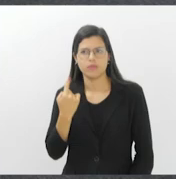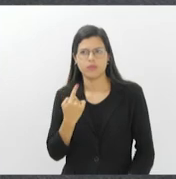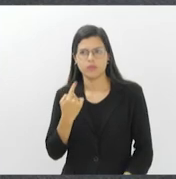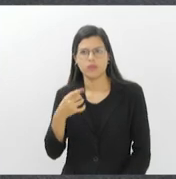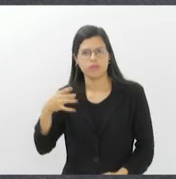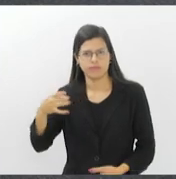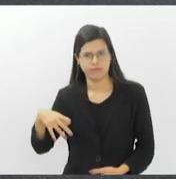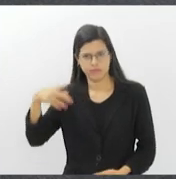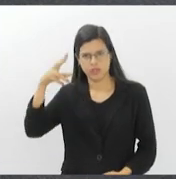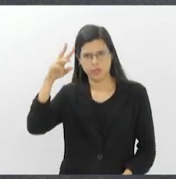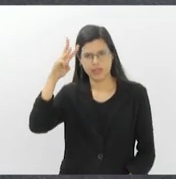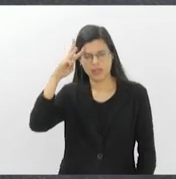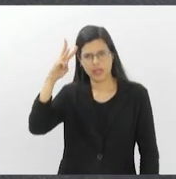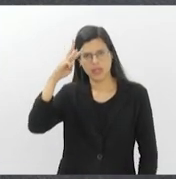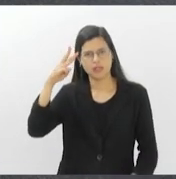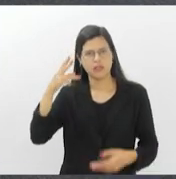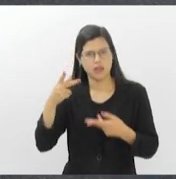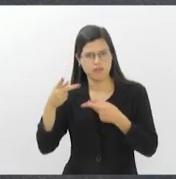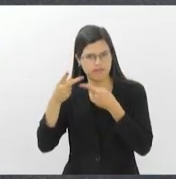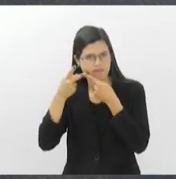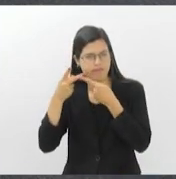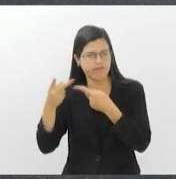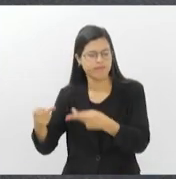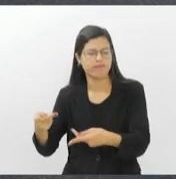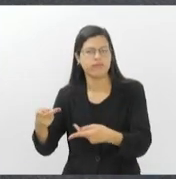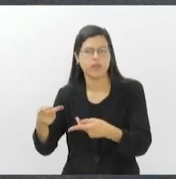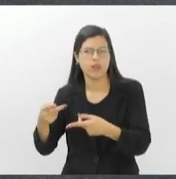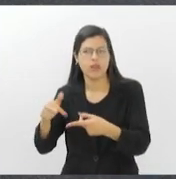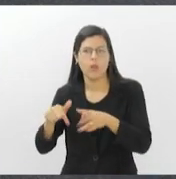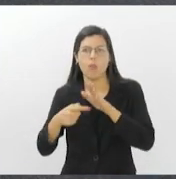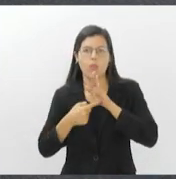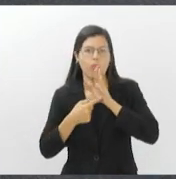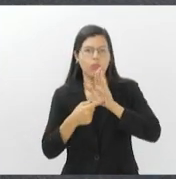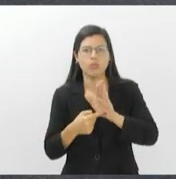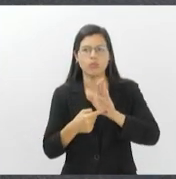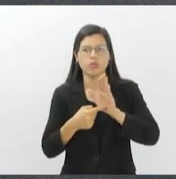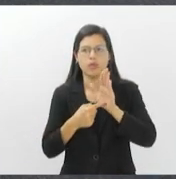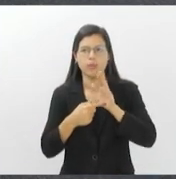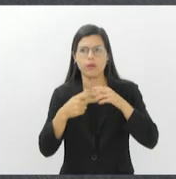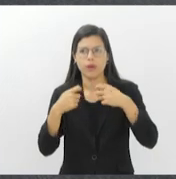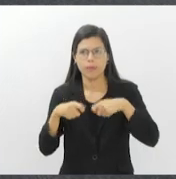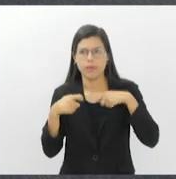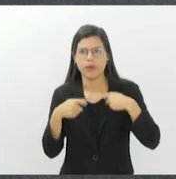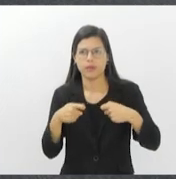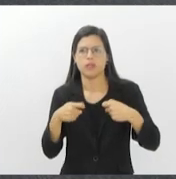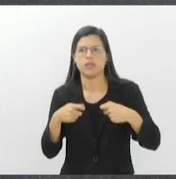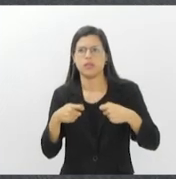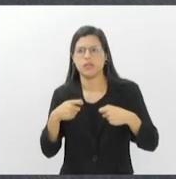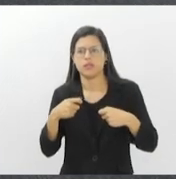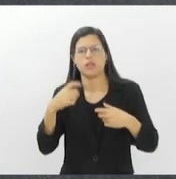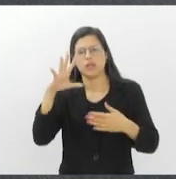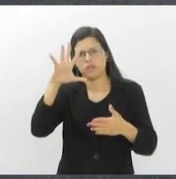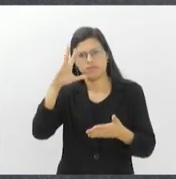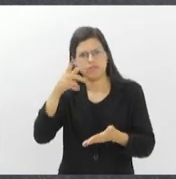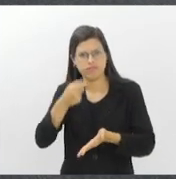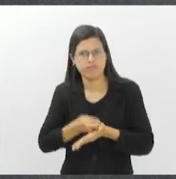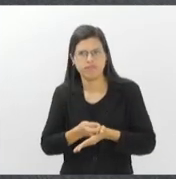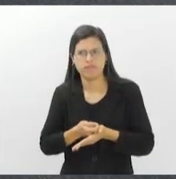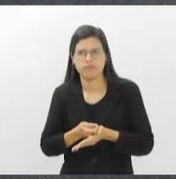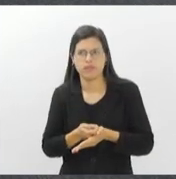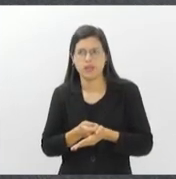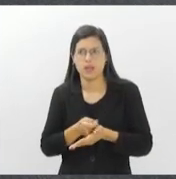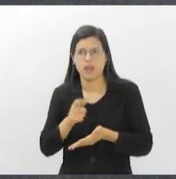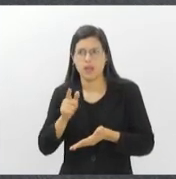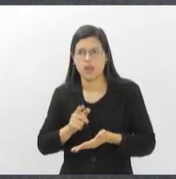e tivemos, então, a oportunidade de externar a necessidade da celeridade dessa decisão. É a questão de